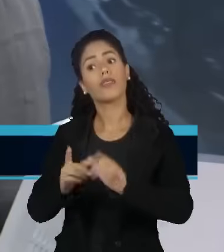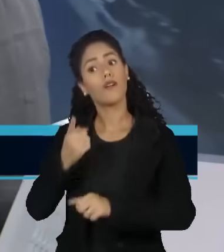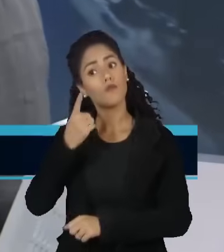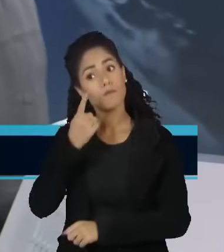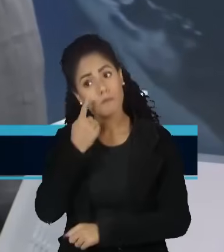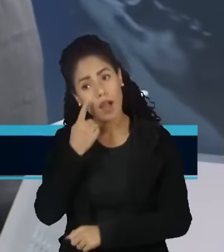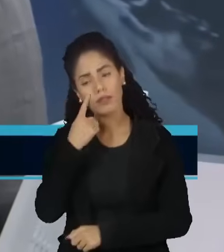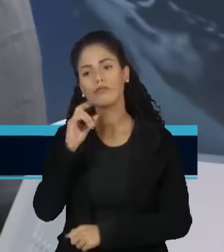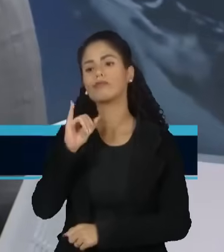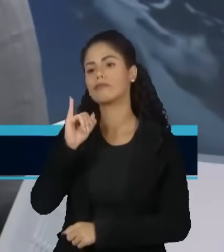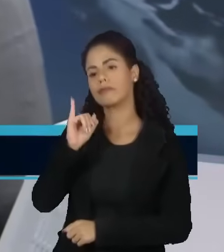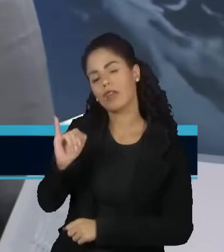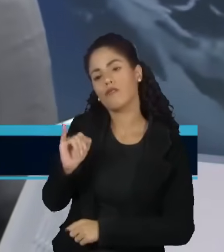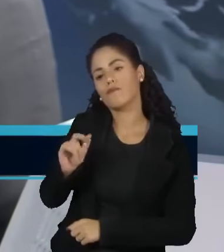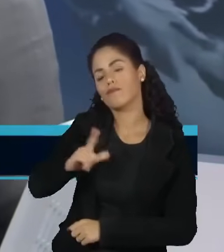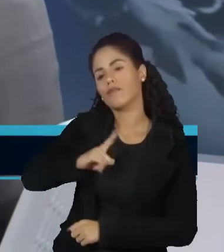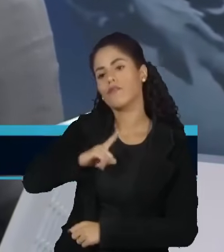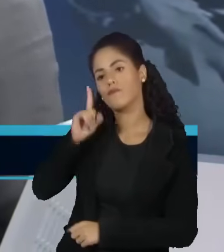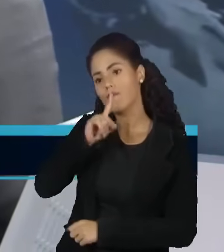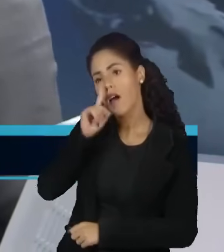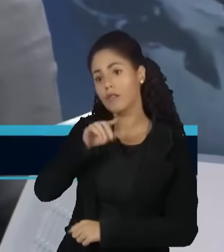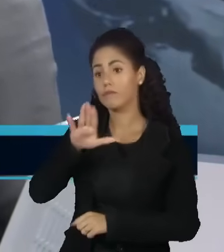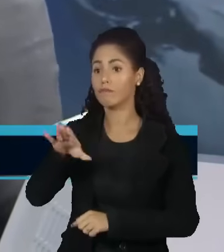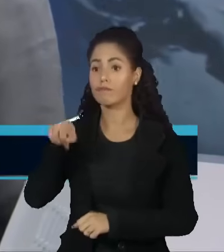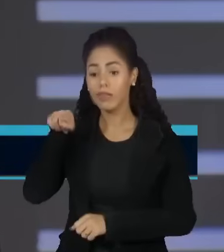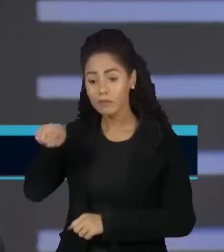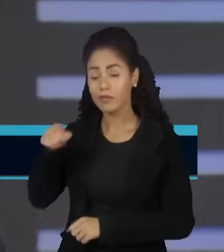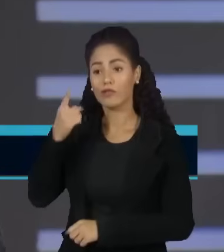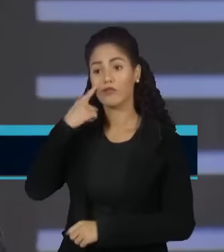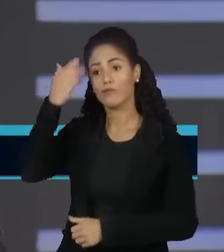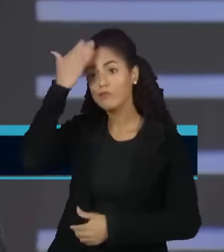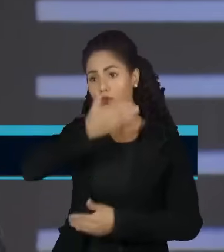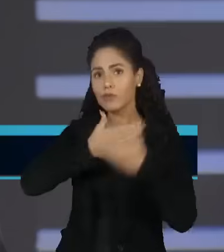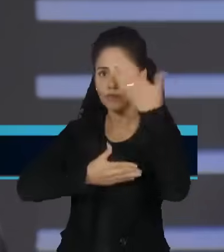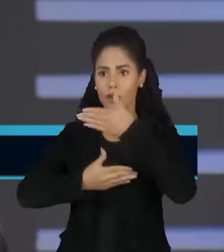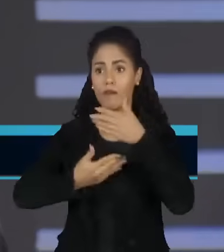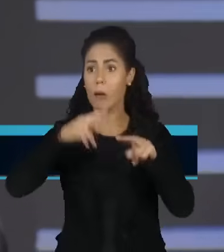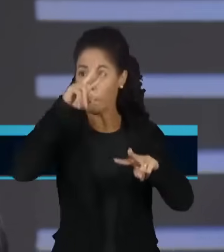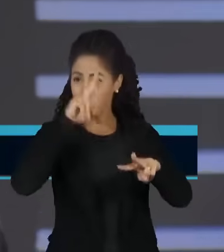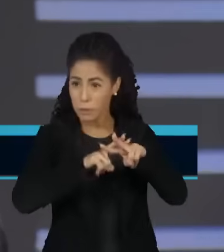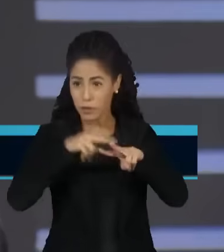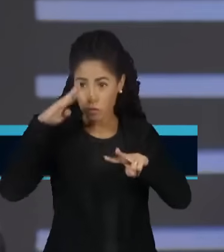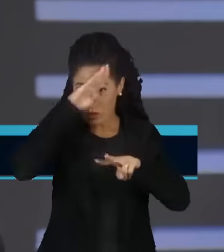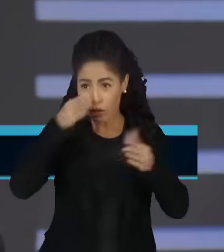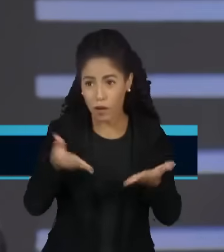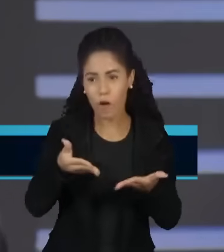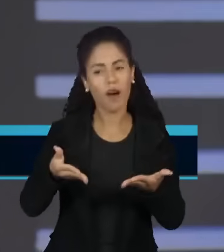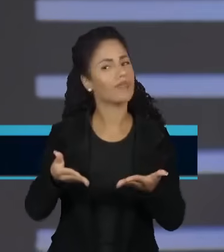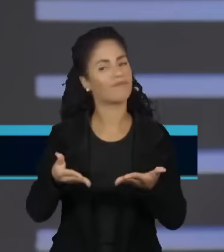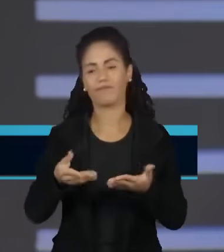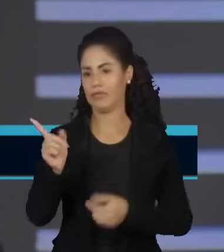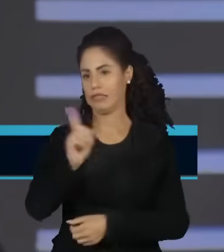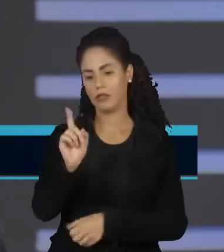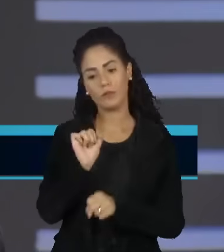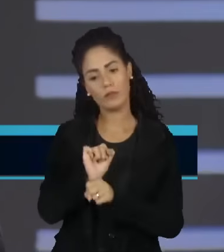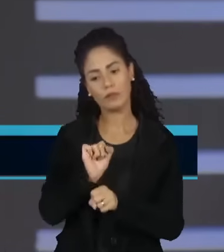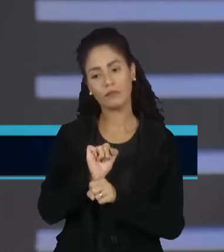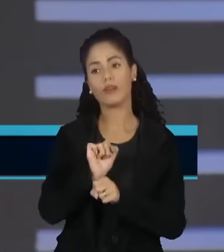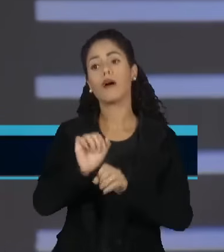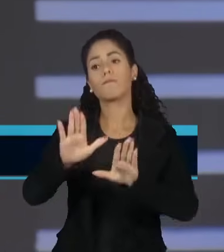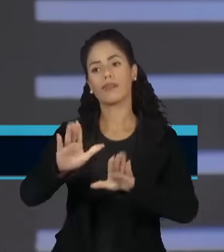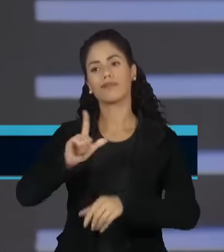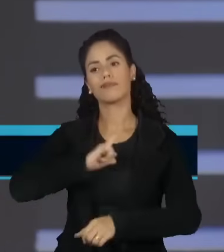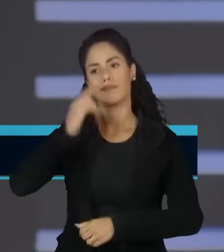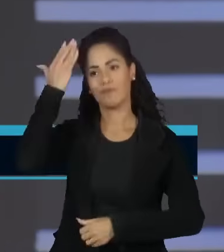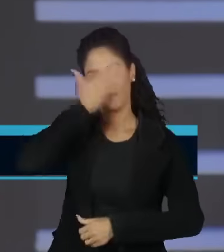asfalta o caminho para a prisão de Jair Bolsonaro. É claro, não agora, tem todo um processo, mas vai ficar muito difícil para